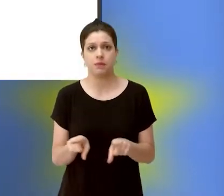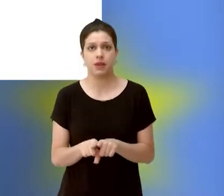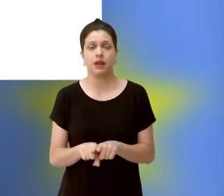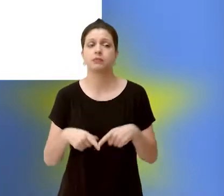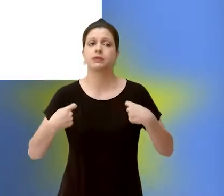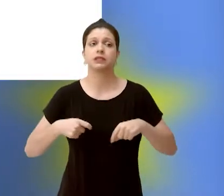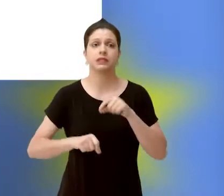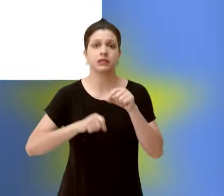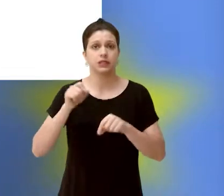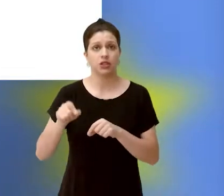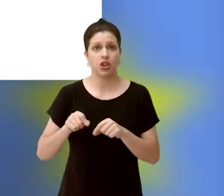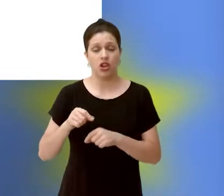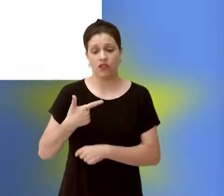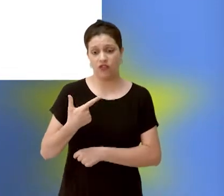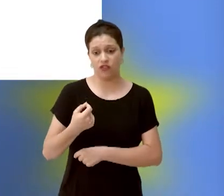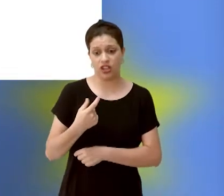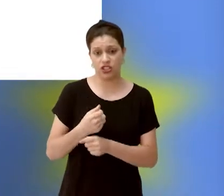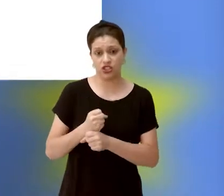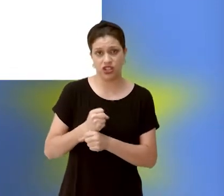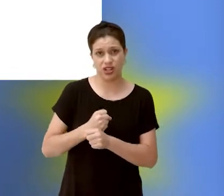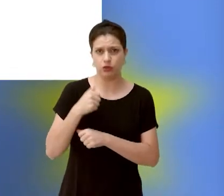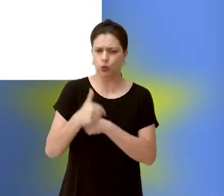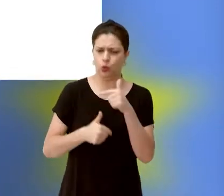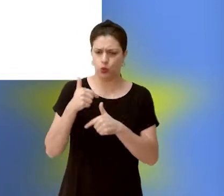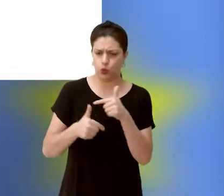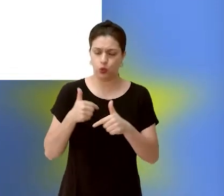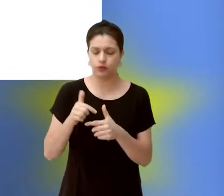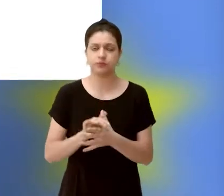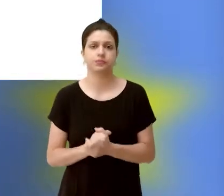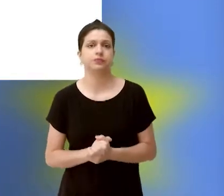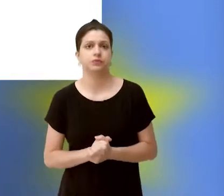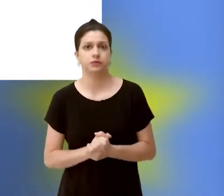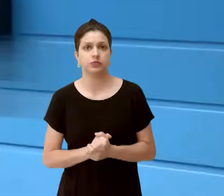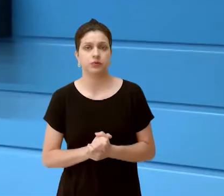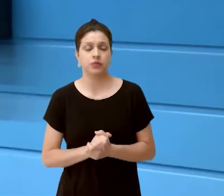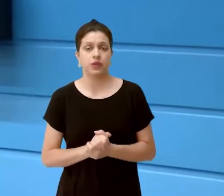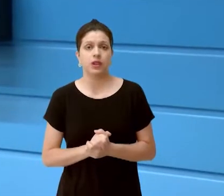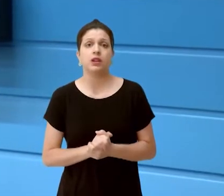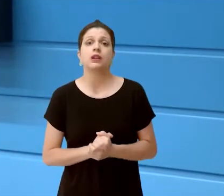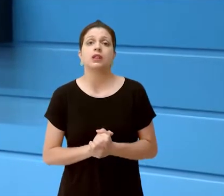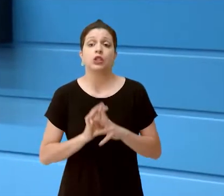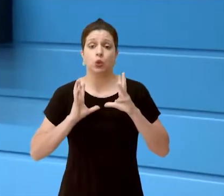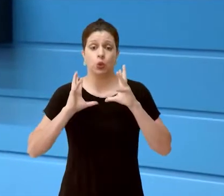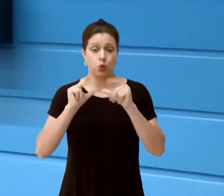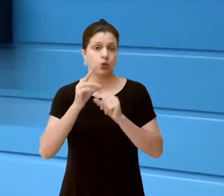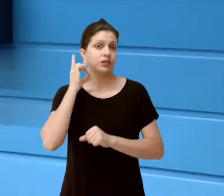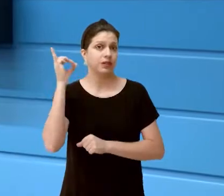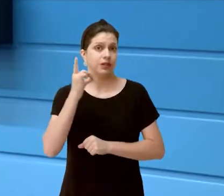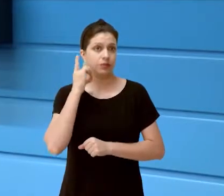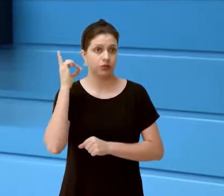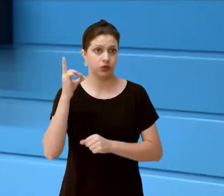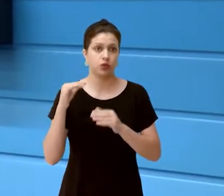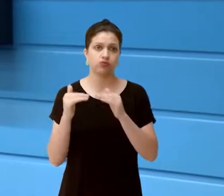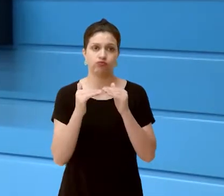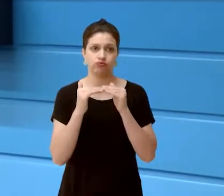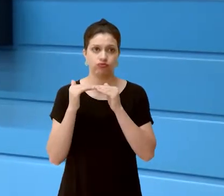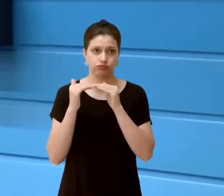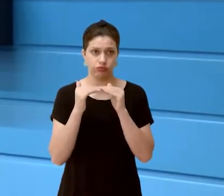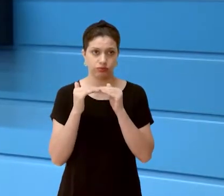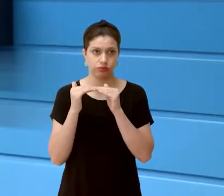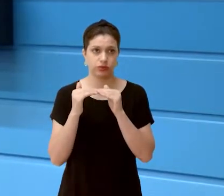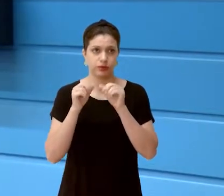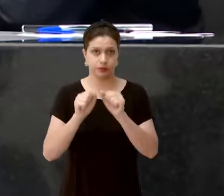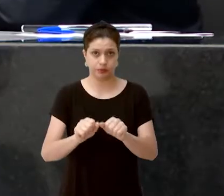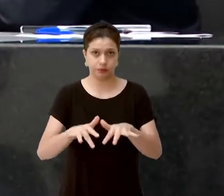de forma proporcional, será necessário o mínimo de 20 anos de efetivo serviço. Por unanimidade, os deputados aprovaram